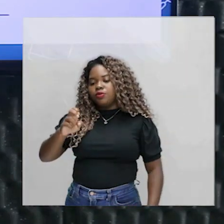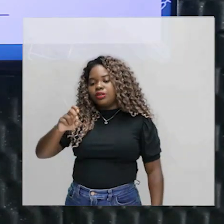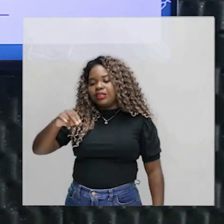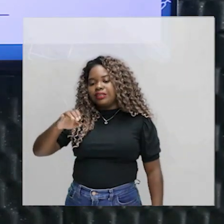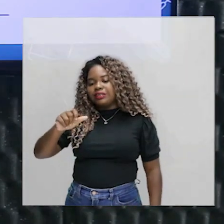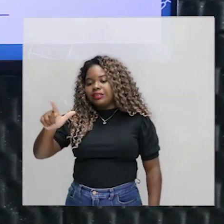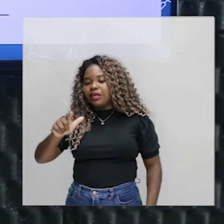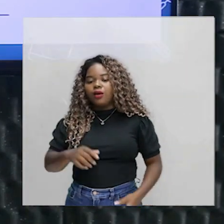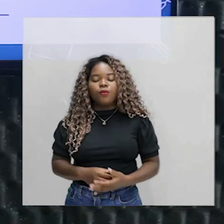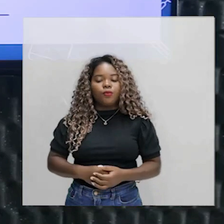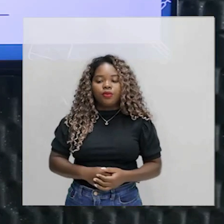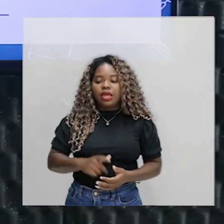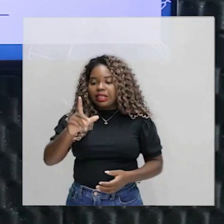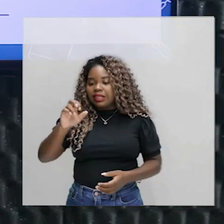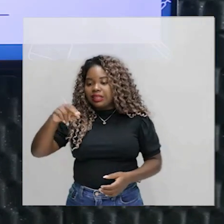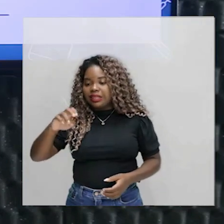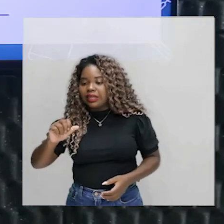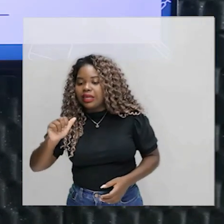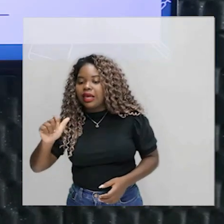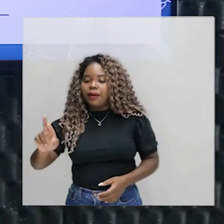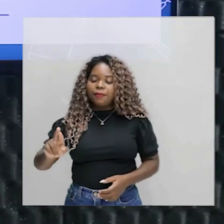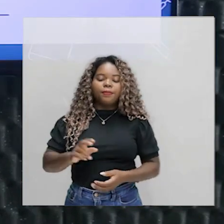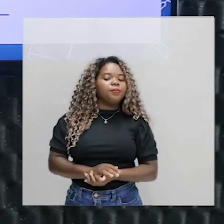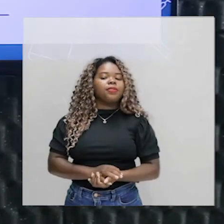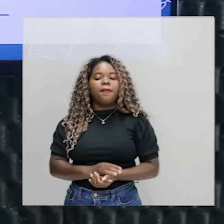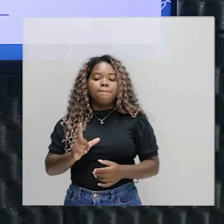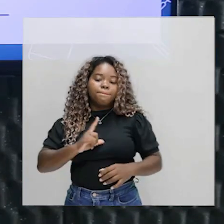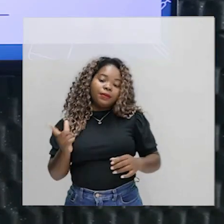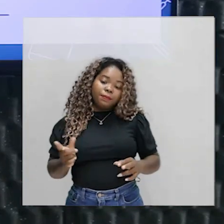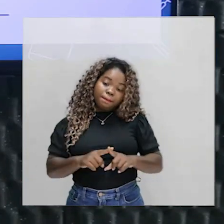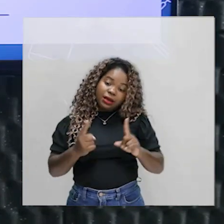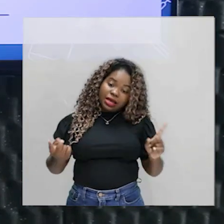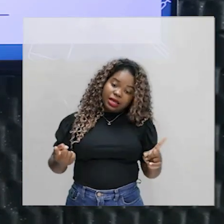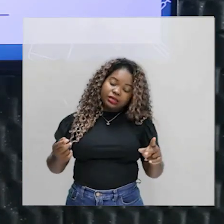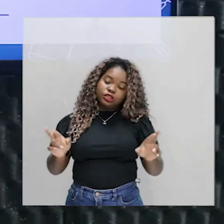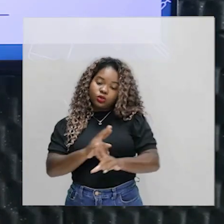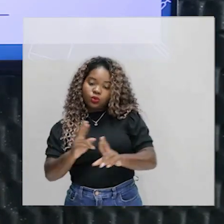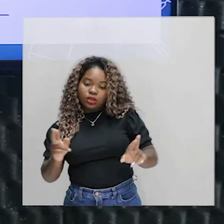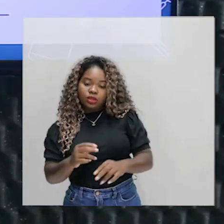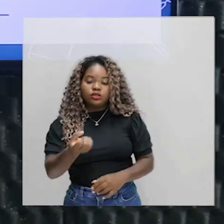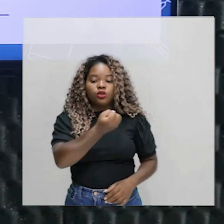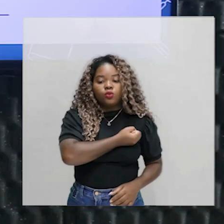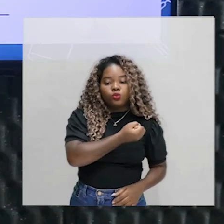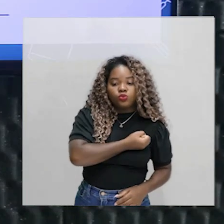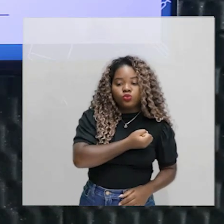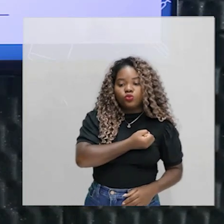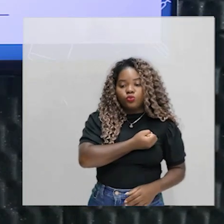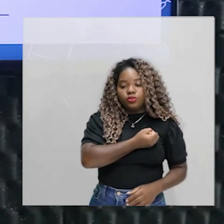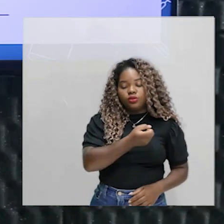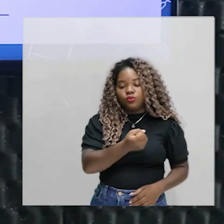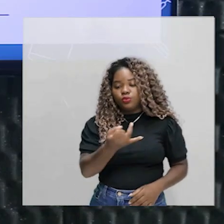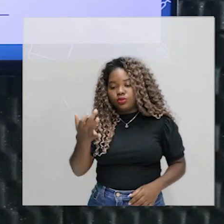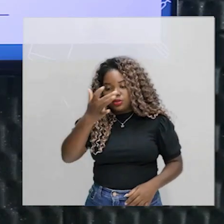um crescimento linear tá já com relação ao número de indivíduos na natureza isso vai perceber que ó